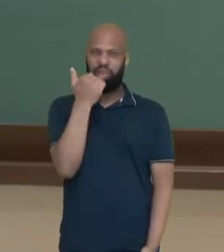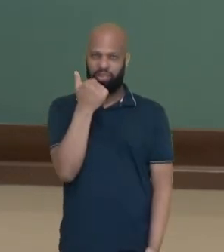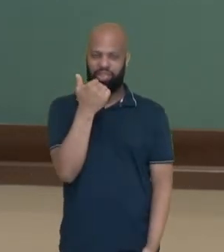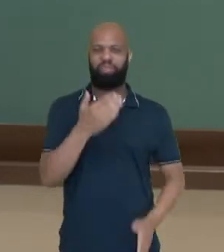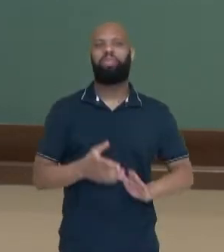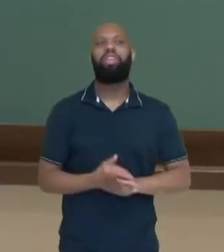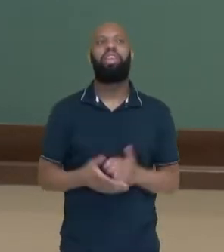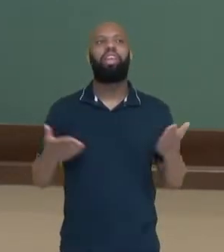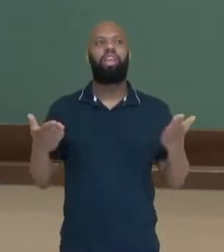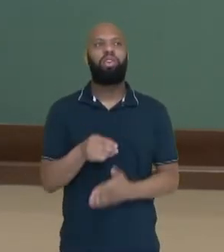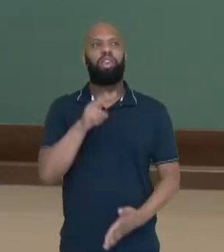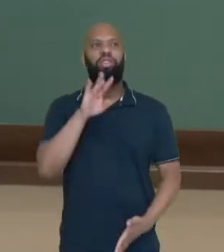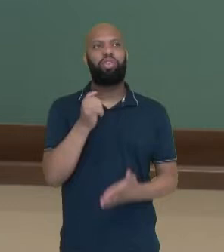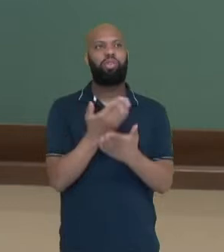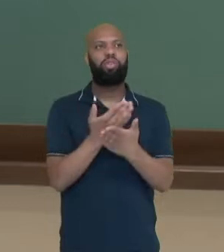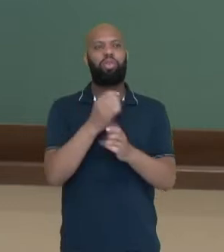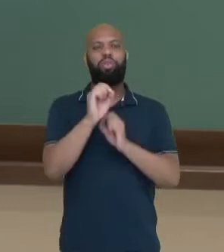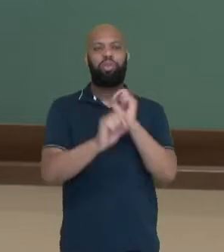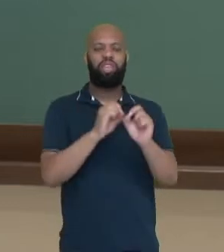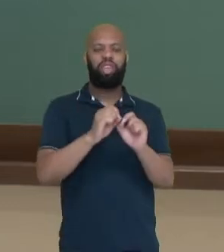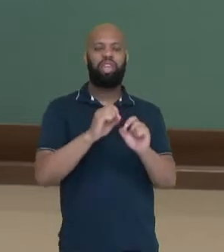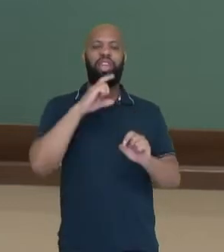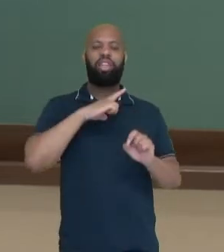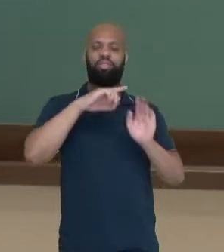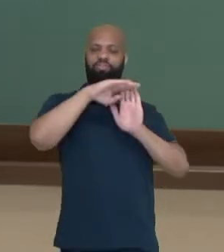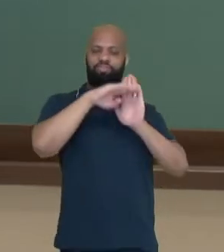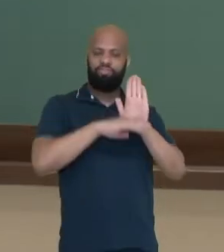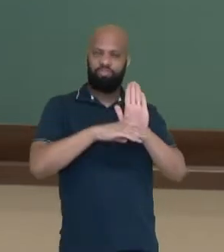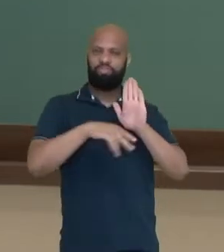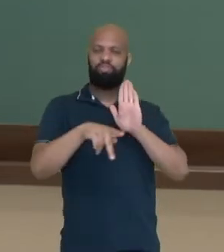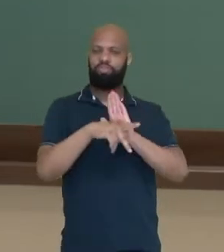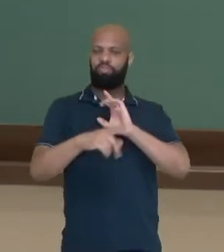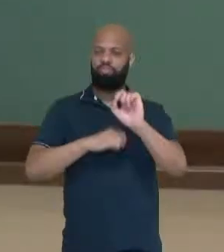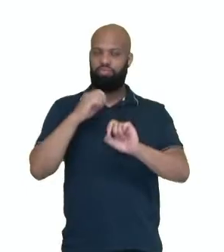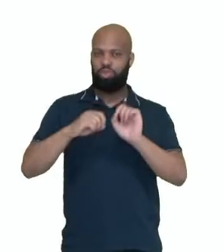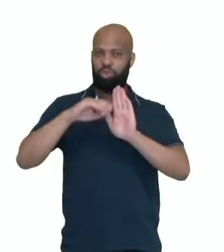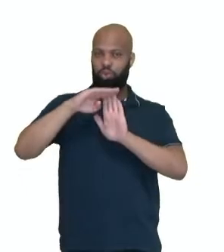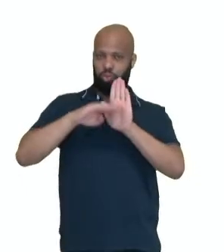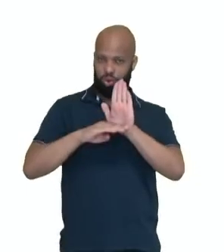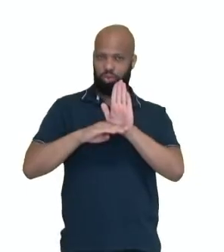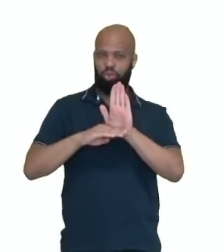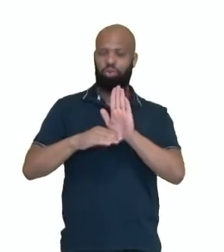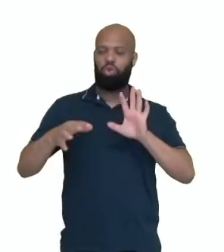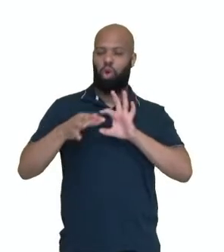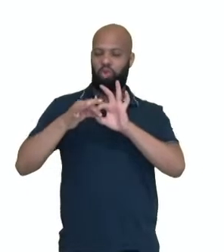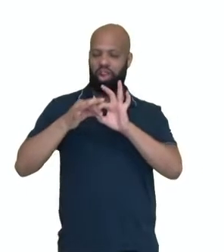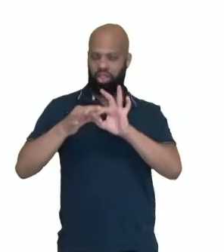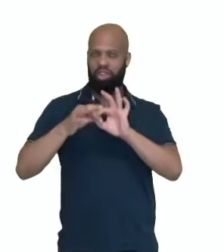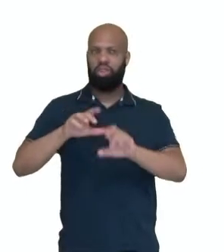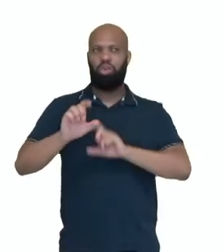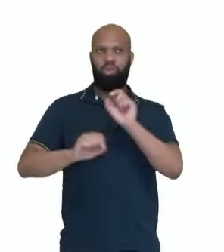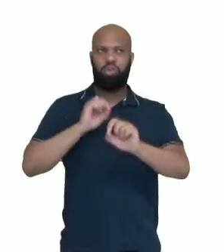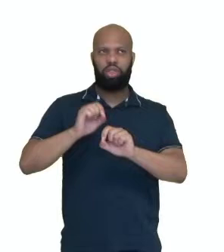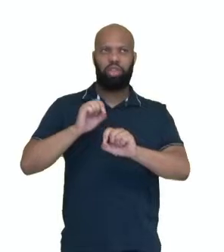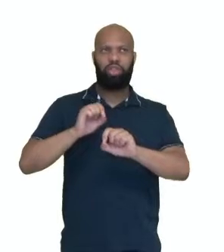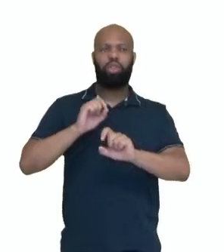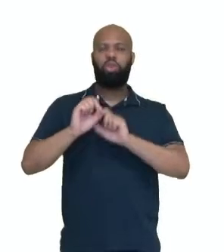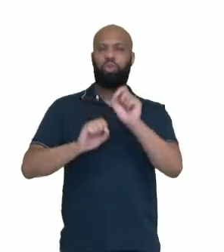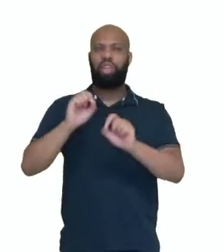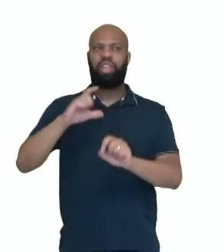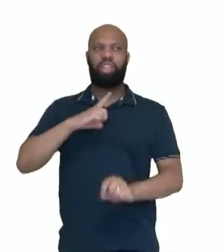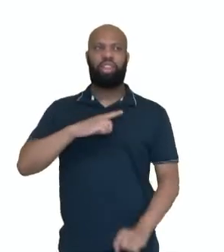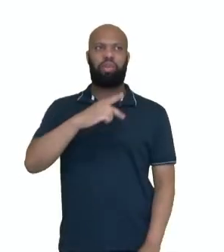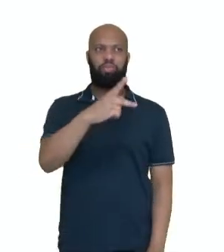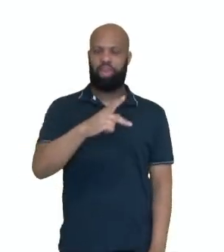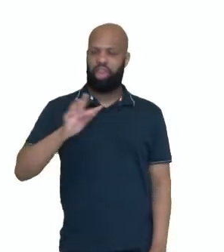Vamos falar agora sobre as propriedades dos compostos covalentes ou moleculares. E a primeira delas é em relação ao ponto de fusão, que é o